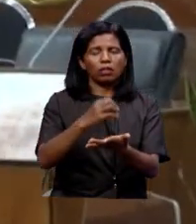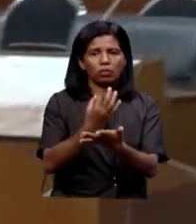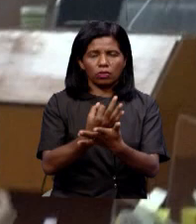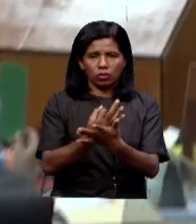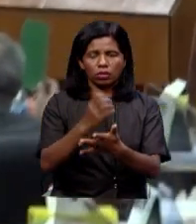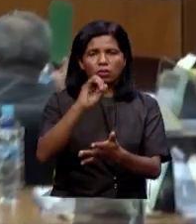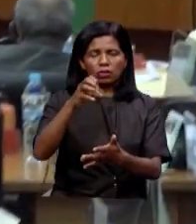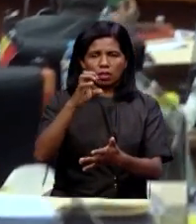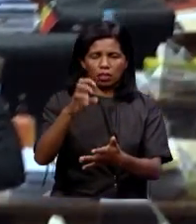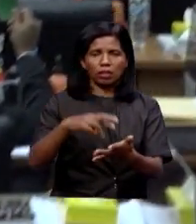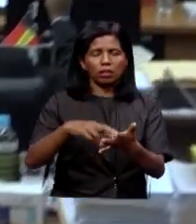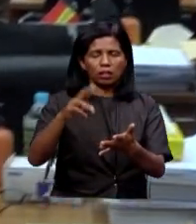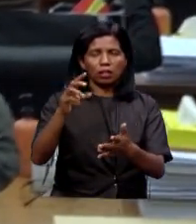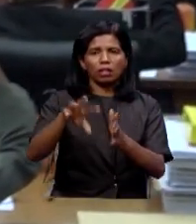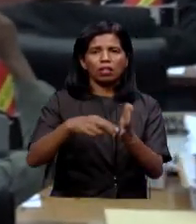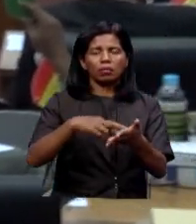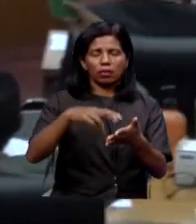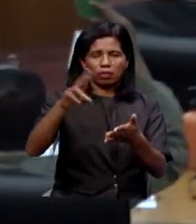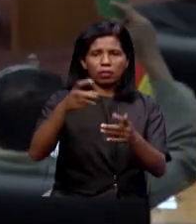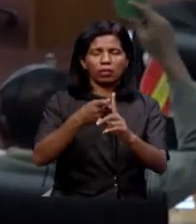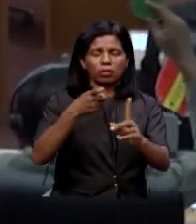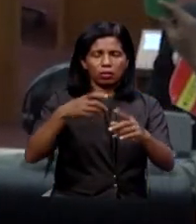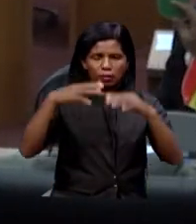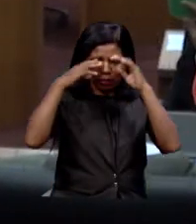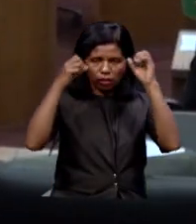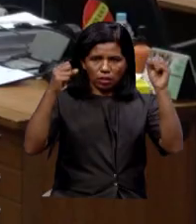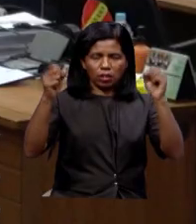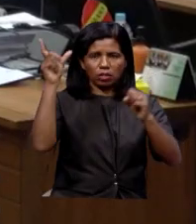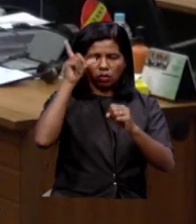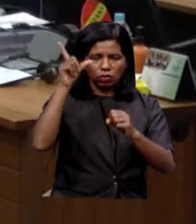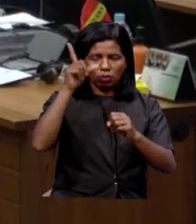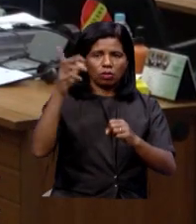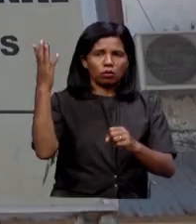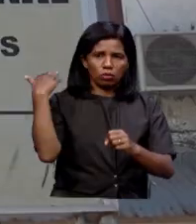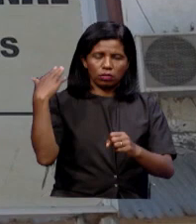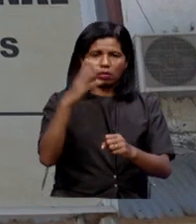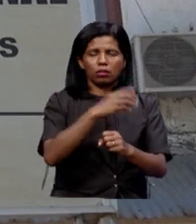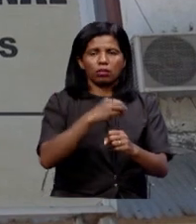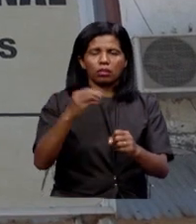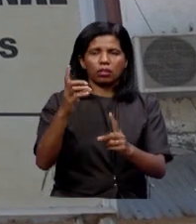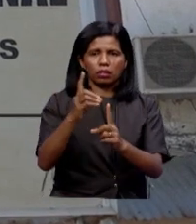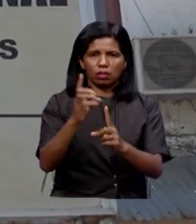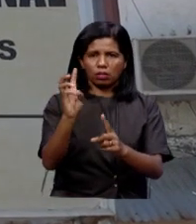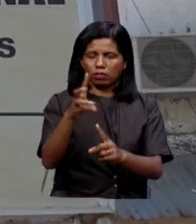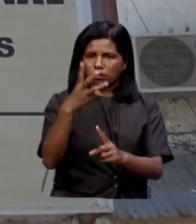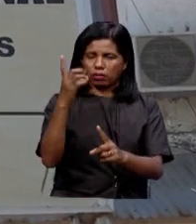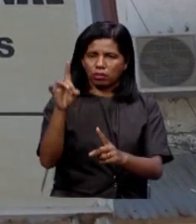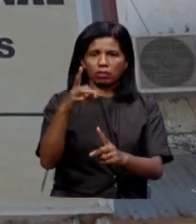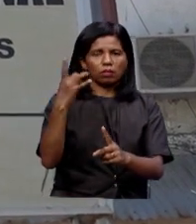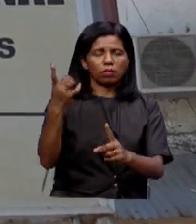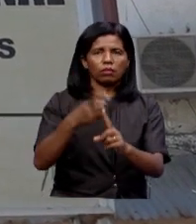retificativo tina, né, retam promulgação dos ex-presidente da República Francisco Guterres Lolo e Eloron Sanura Singualo,